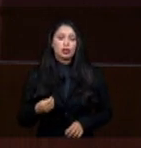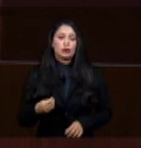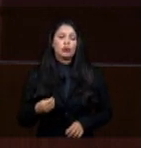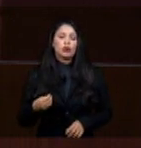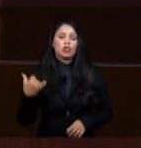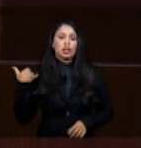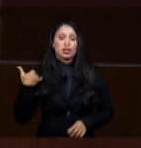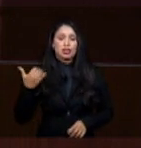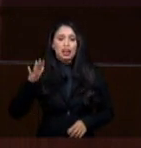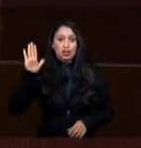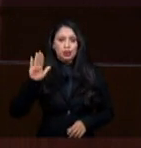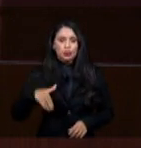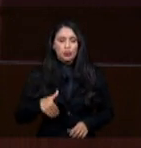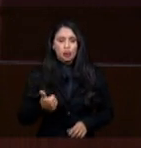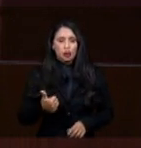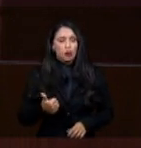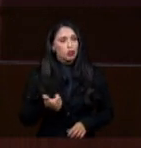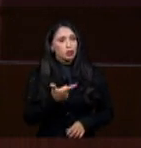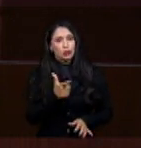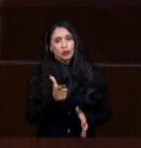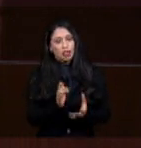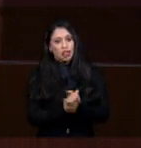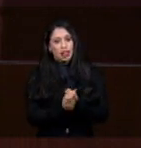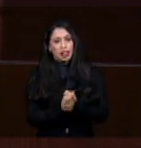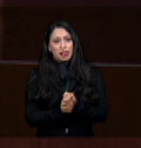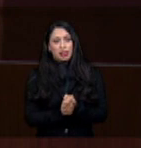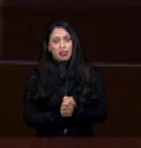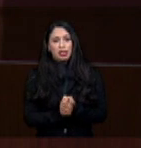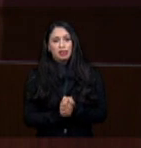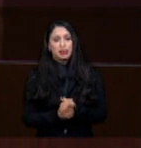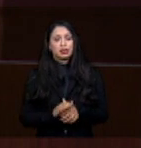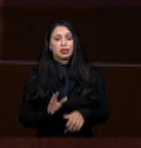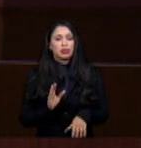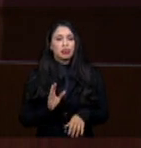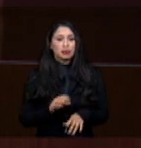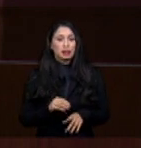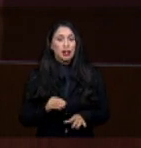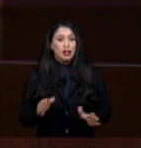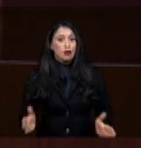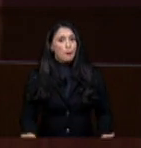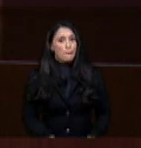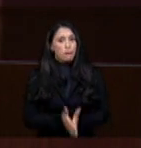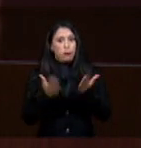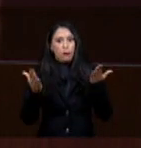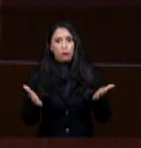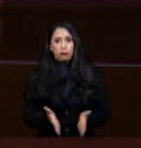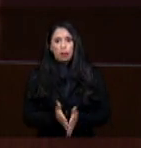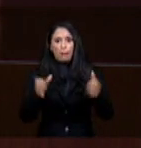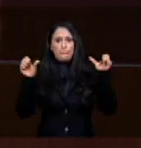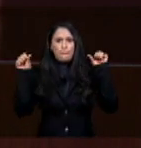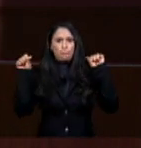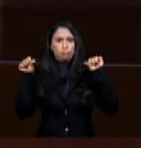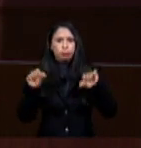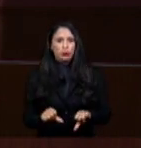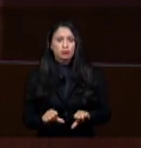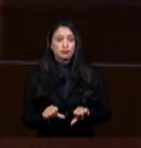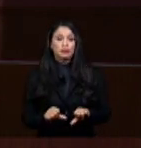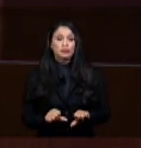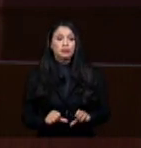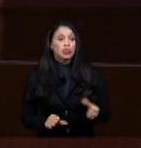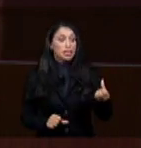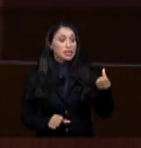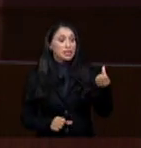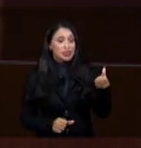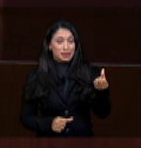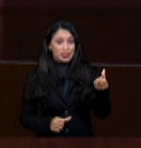idade e sem companheiros em com anjos em situação de miséria quase absoluta e seis em cada